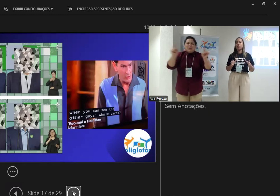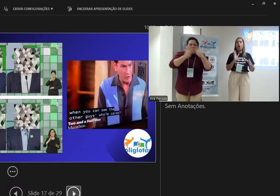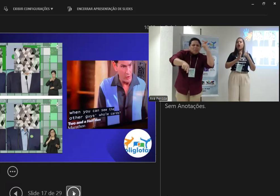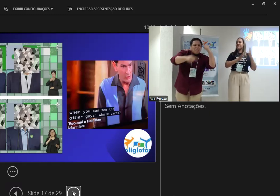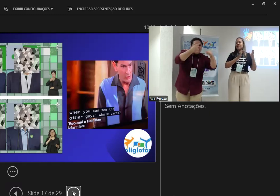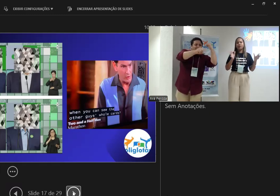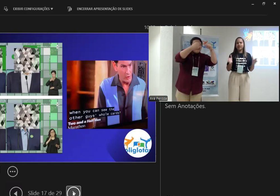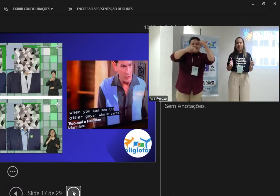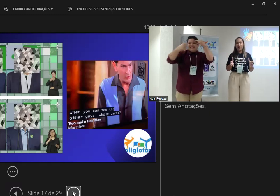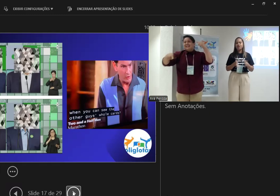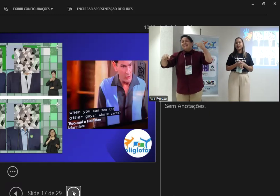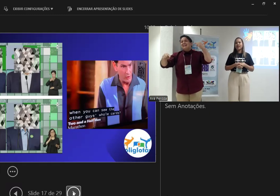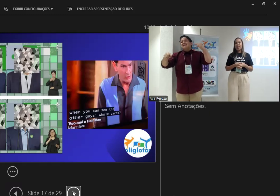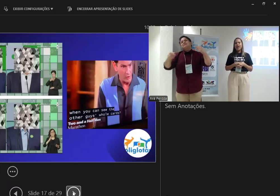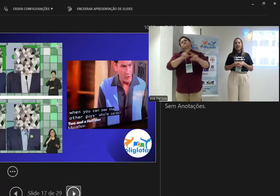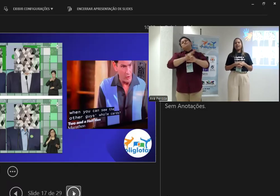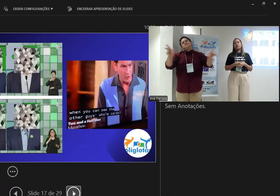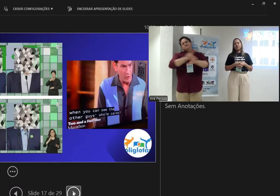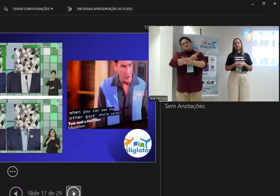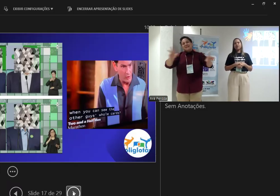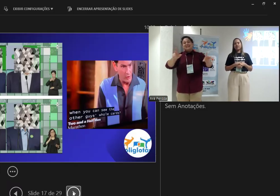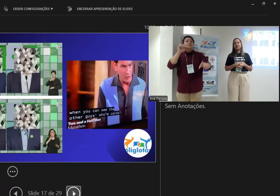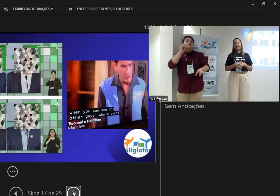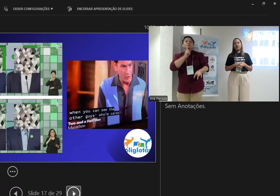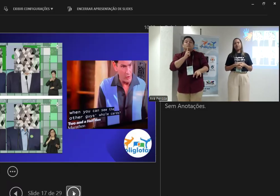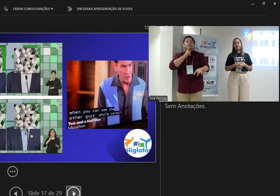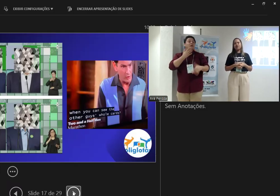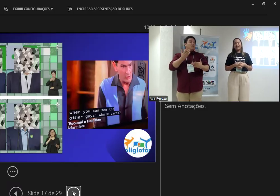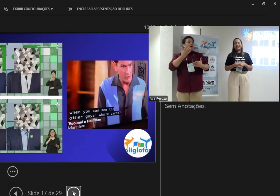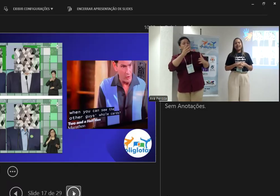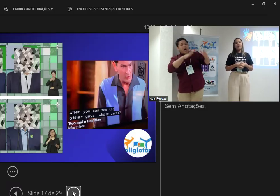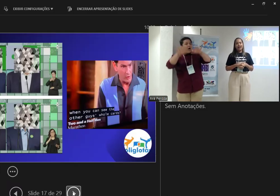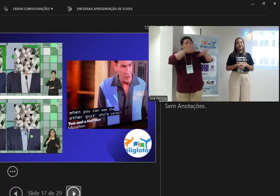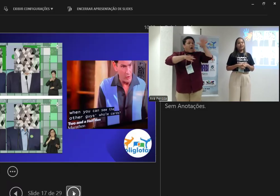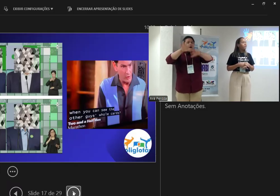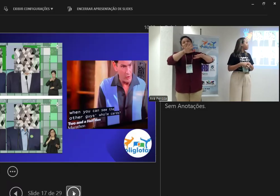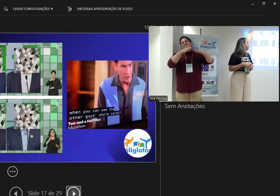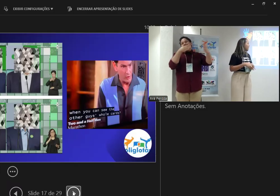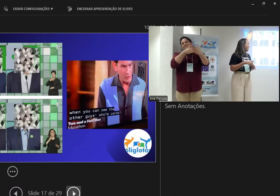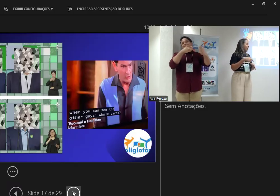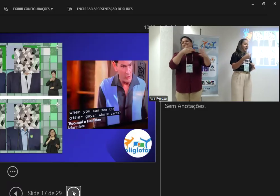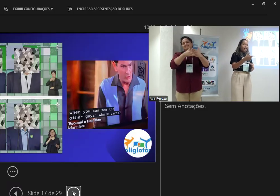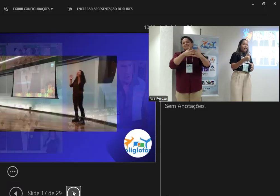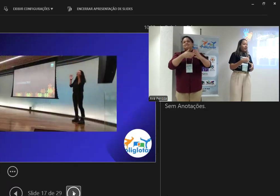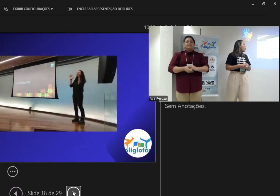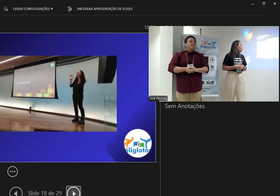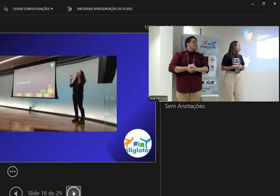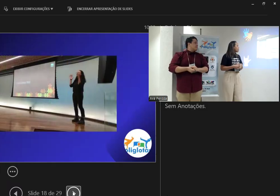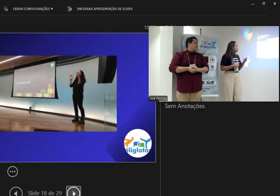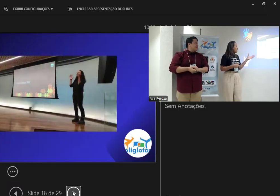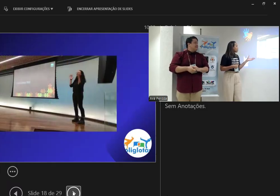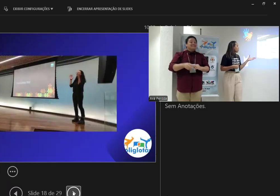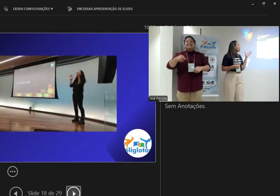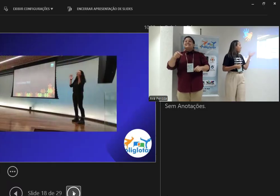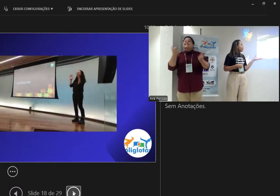falando, corta muitas palavras. Então, para o surdo, isso fica um pouco limitado. Tá? E um outro recurso